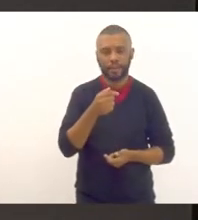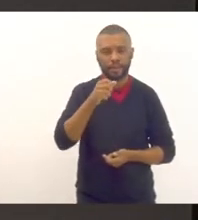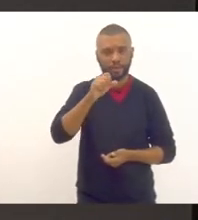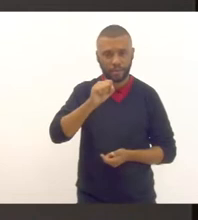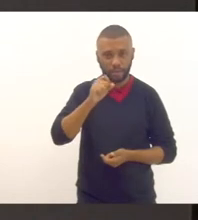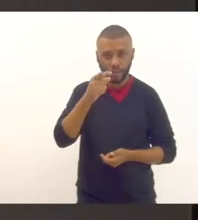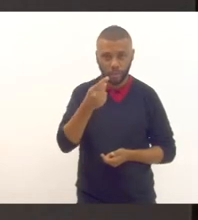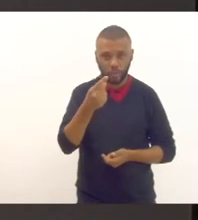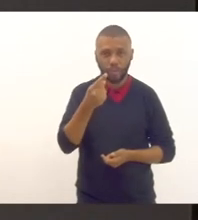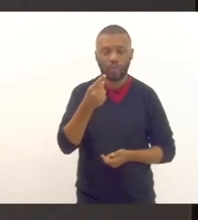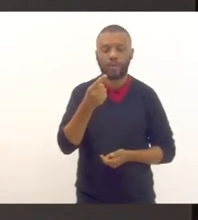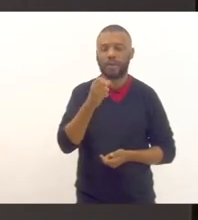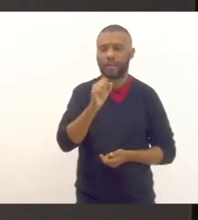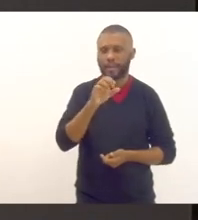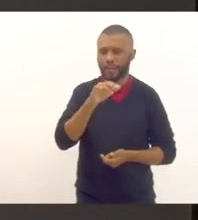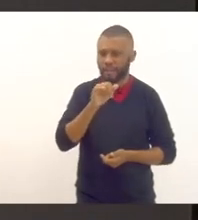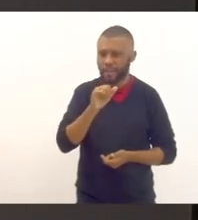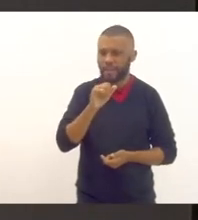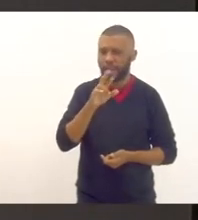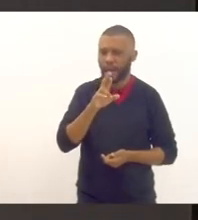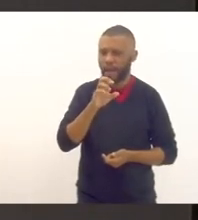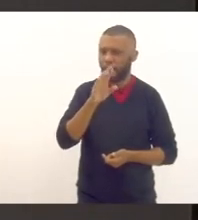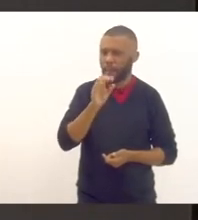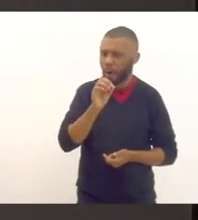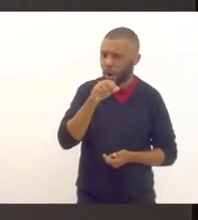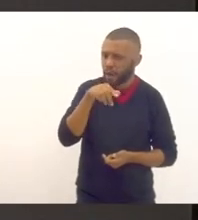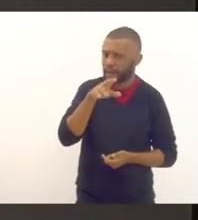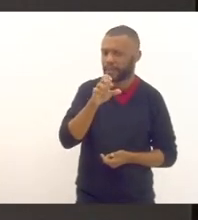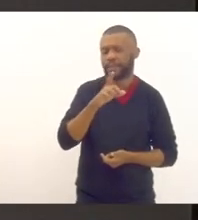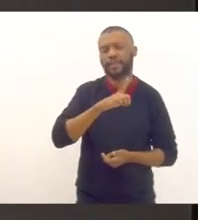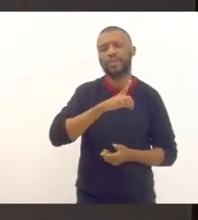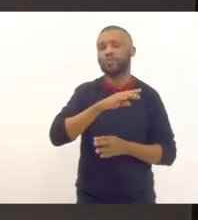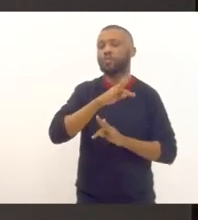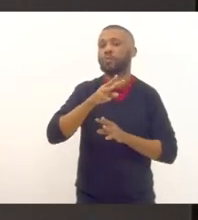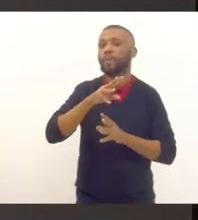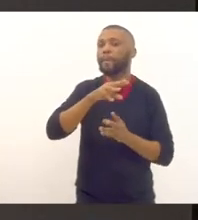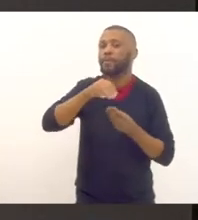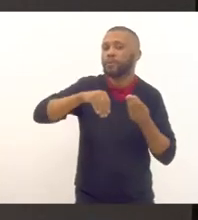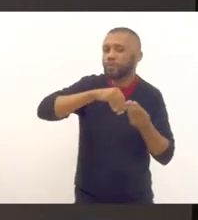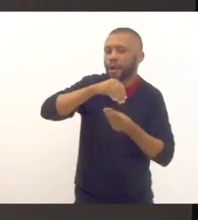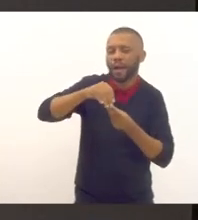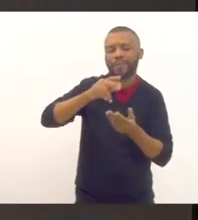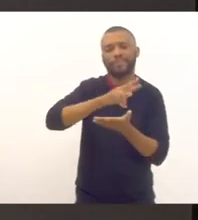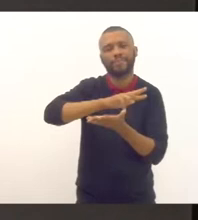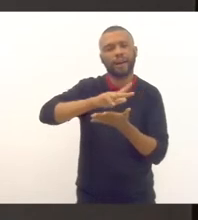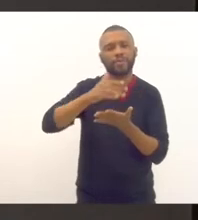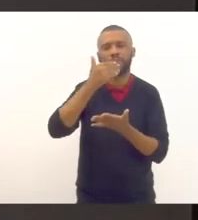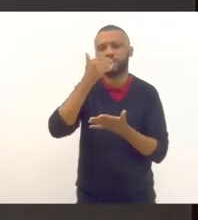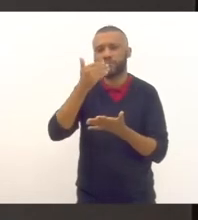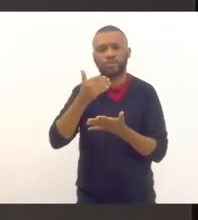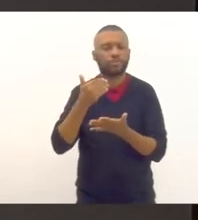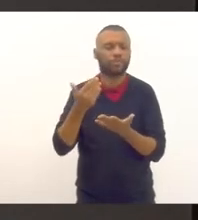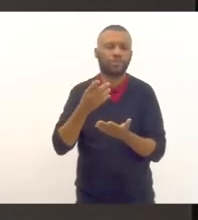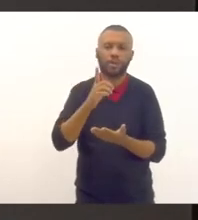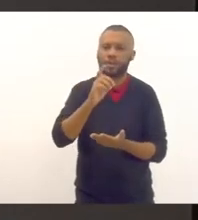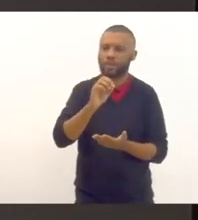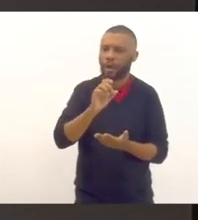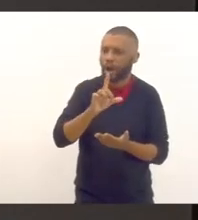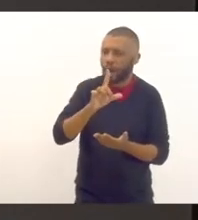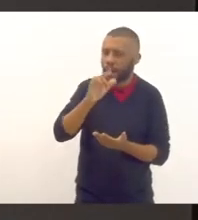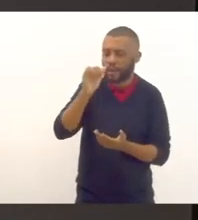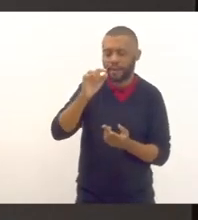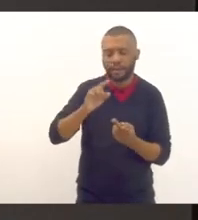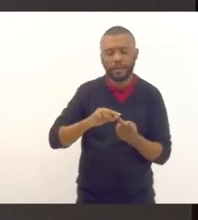781 semi-reboque. Ali tem tudo misturado. Caçamba, porta-container, graneleiro, dolly, né?